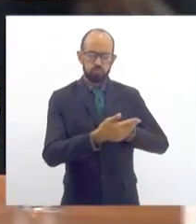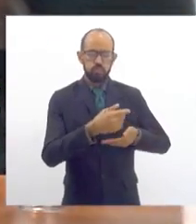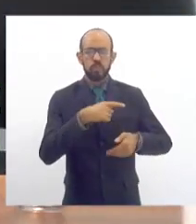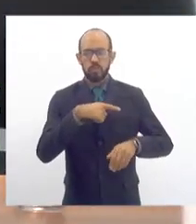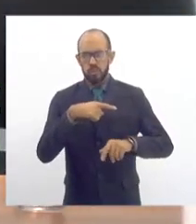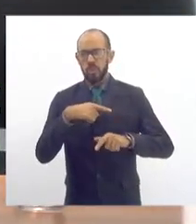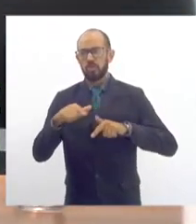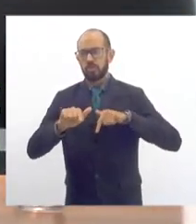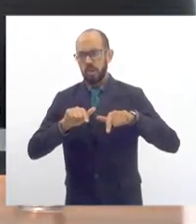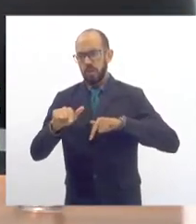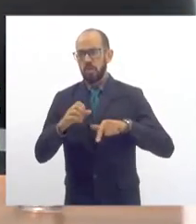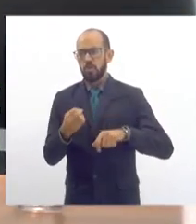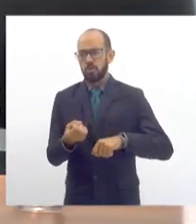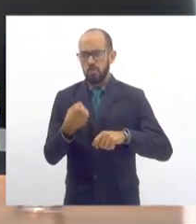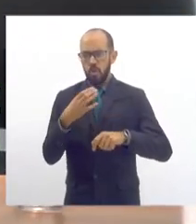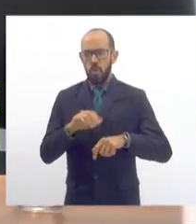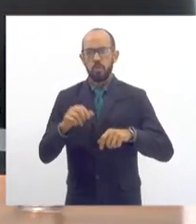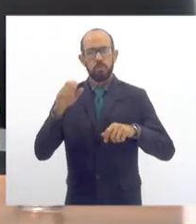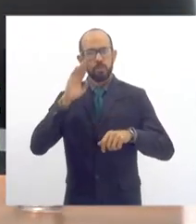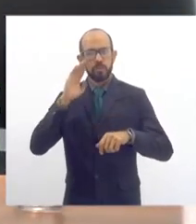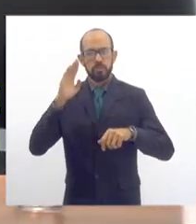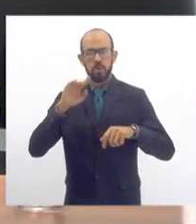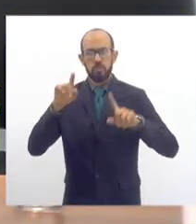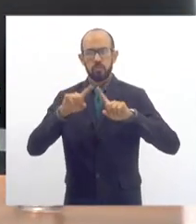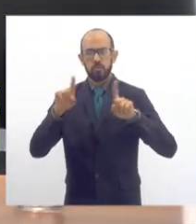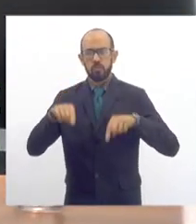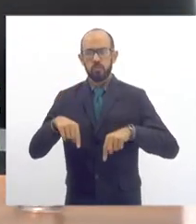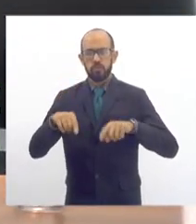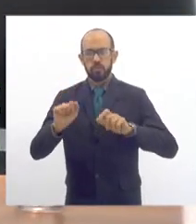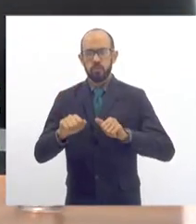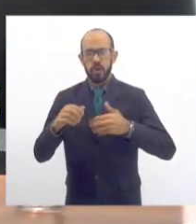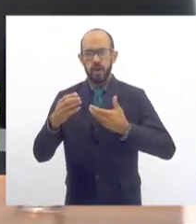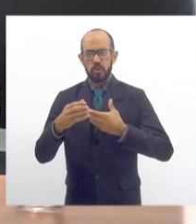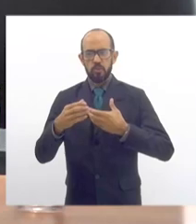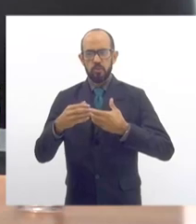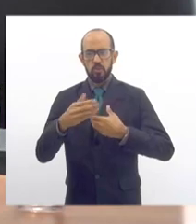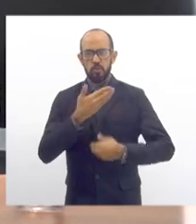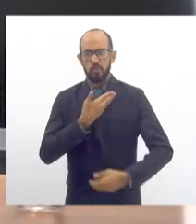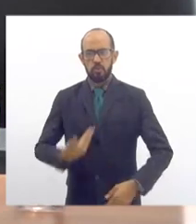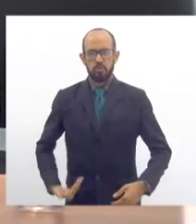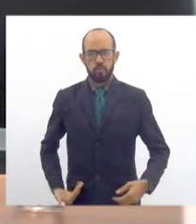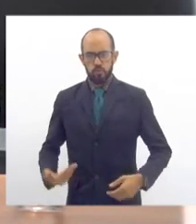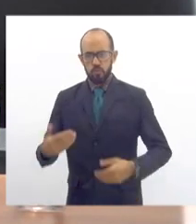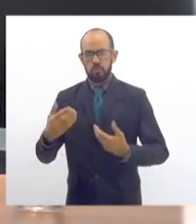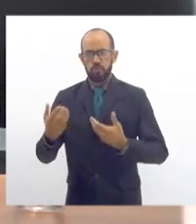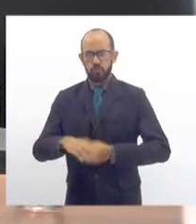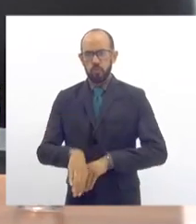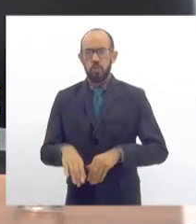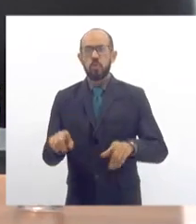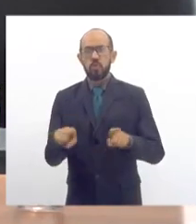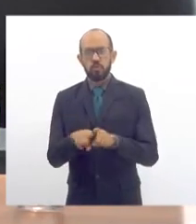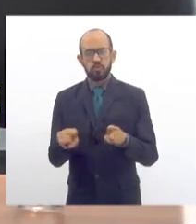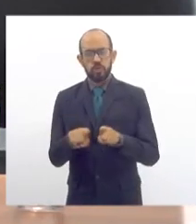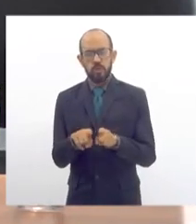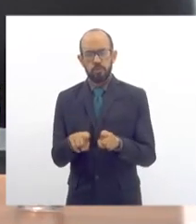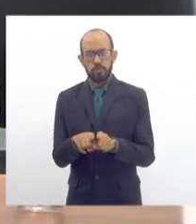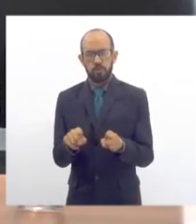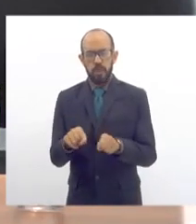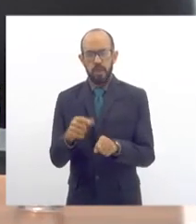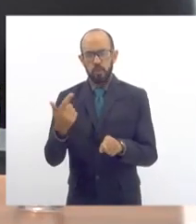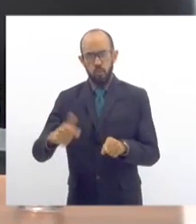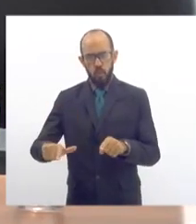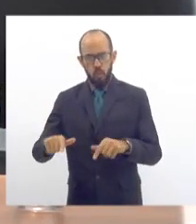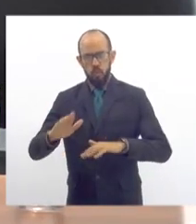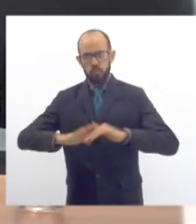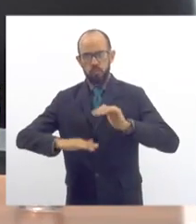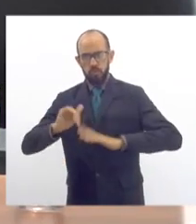que diz respeito ao concurso público ou no atendimento às demais carreiras, instituições relacionadas ao governo do Estado. E